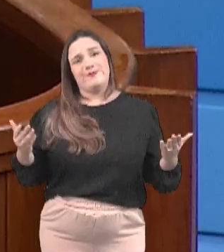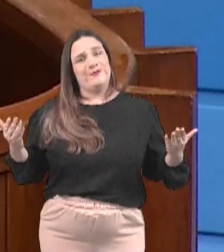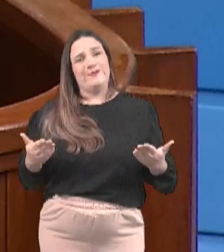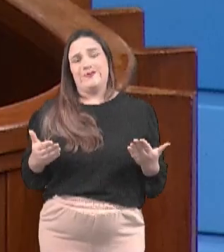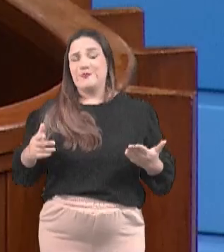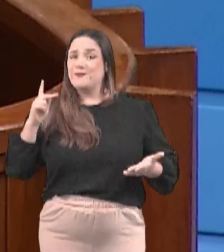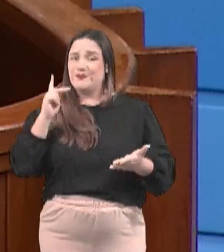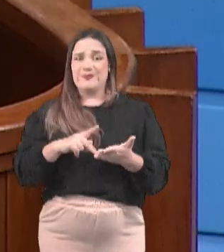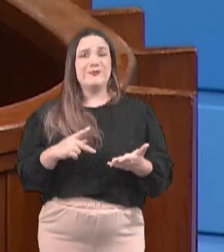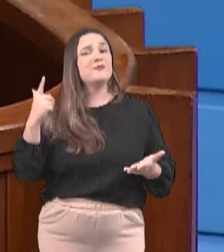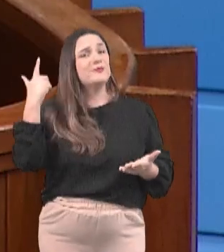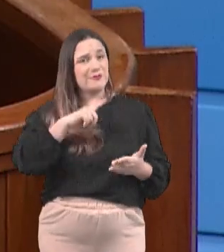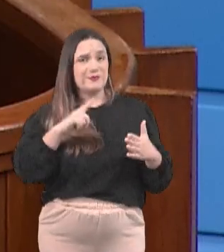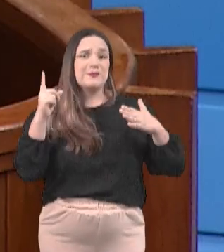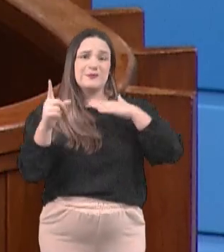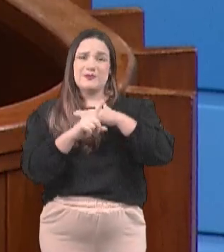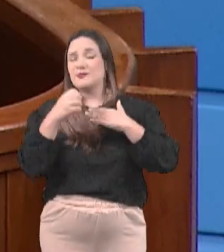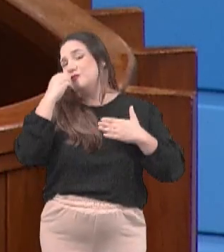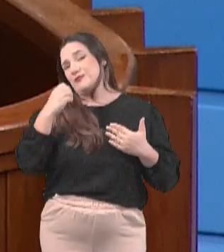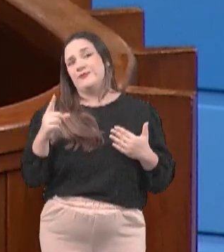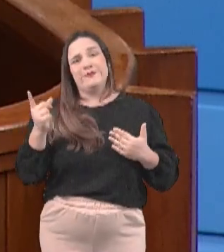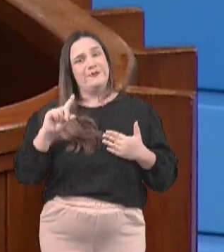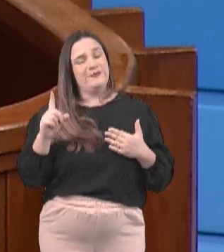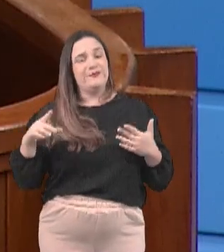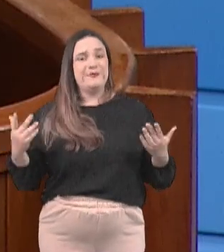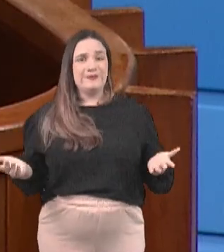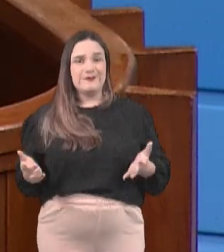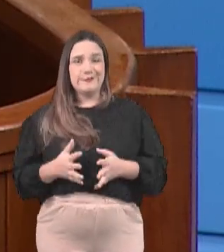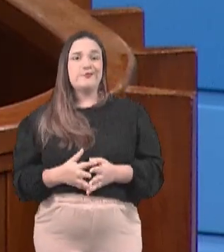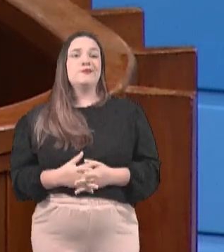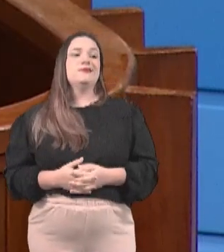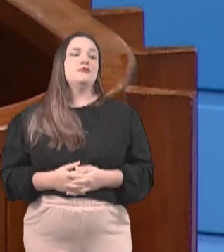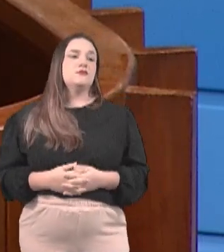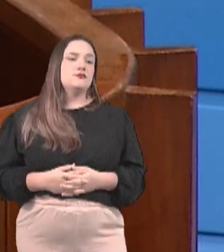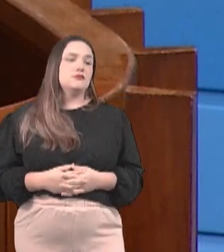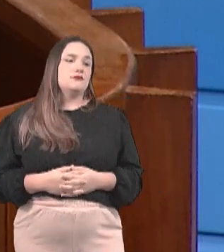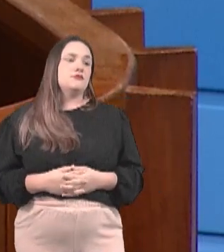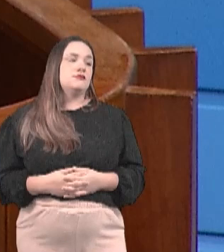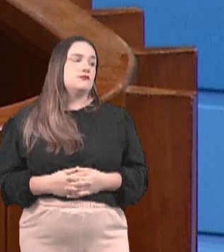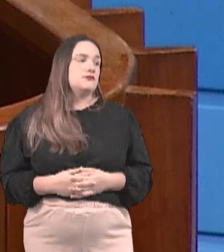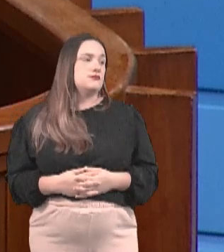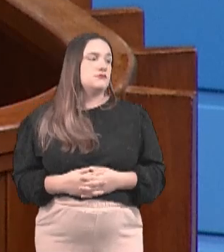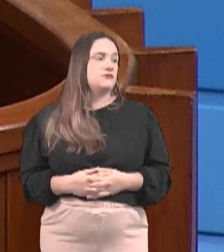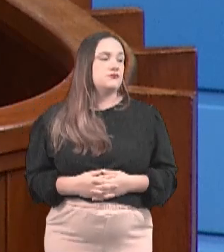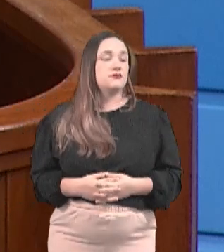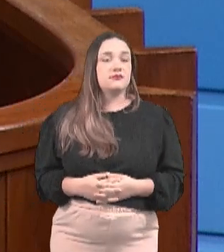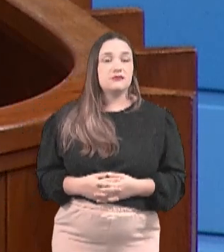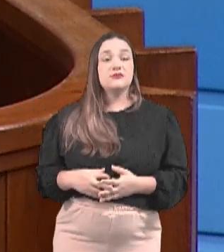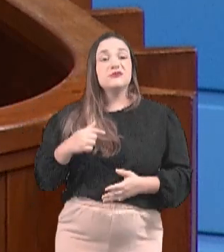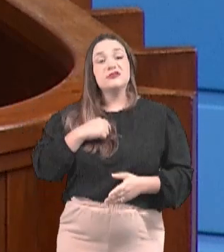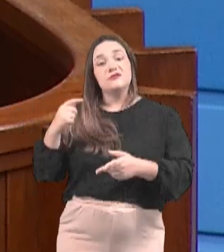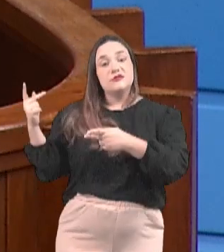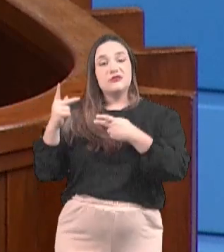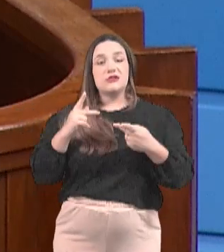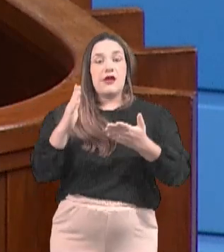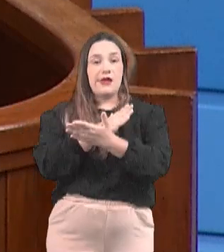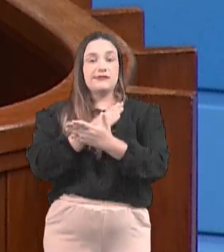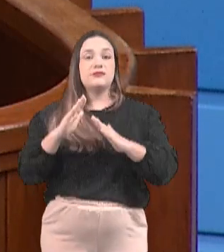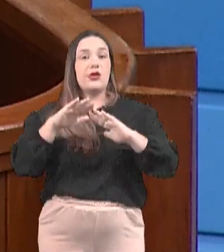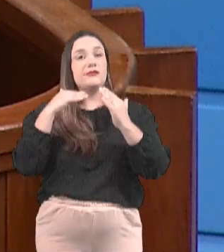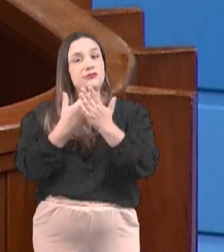está realmente atendendo as crianças. Eu visitei algumas escolas em Dourados, algumas